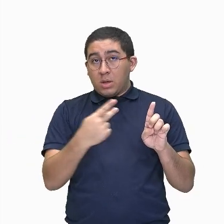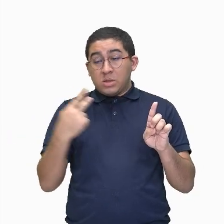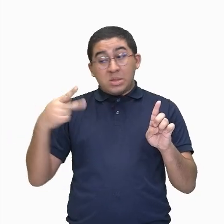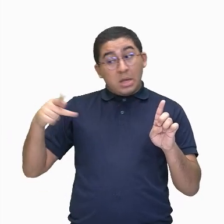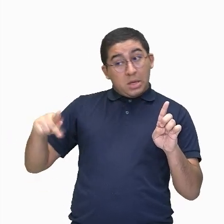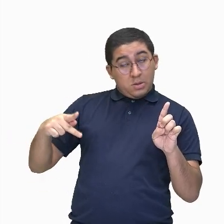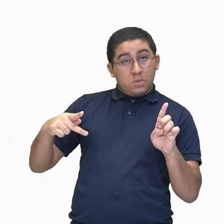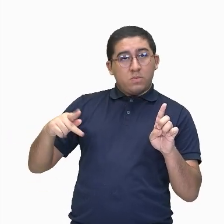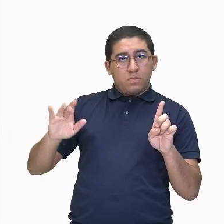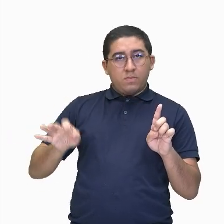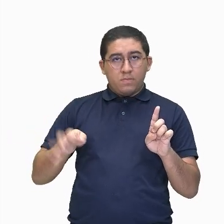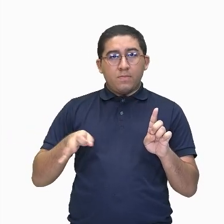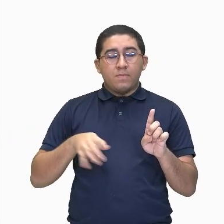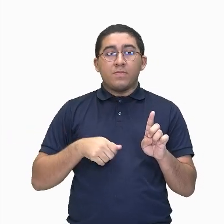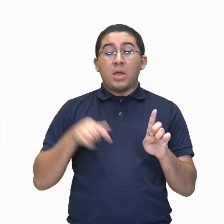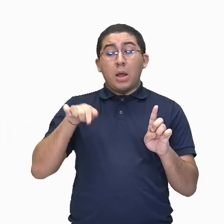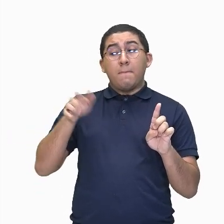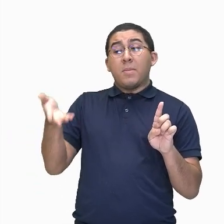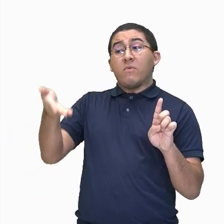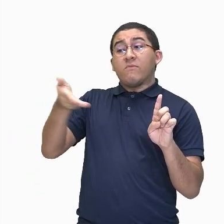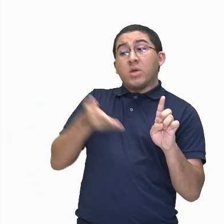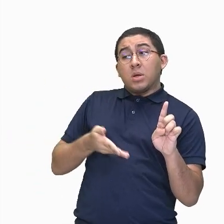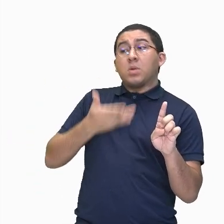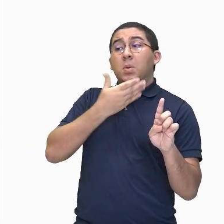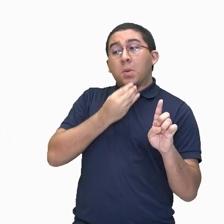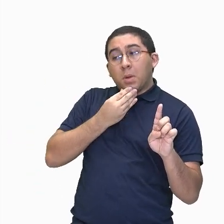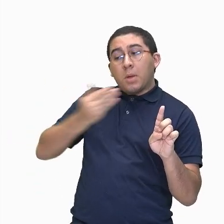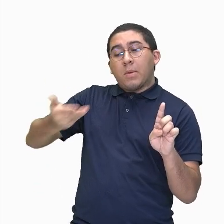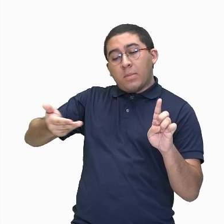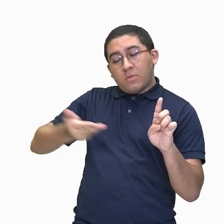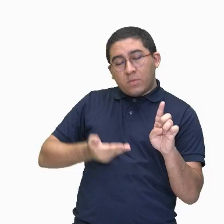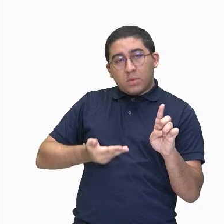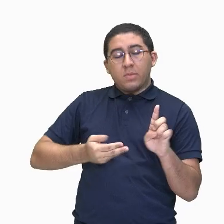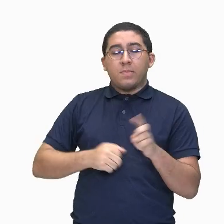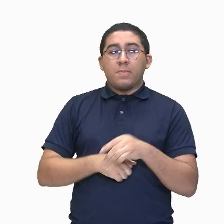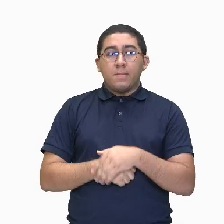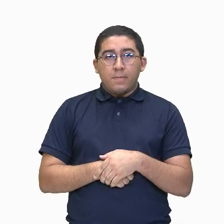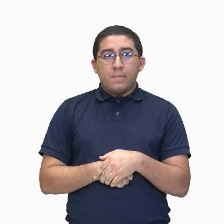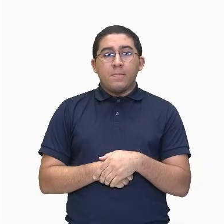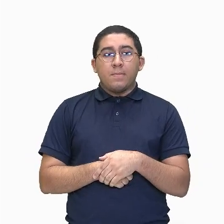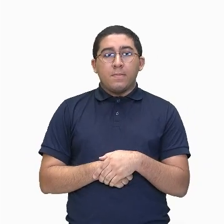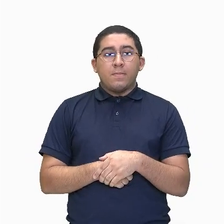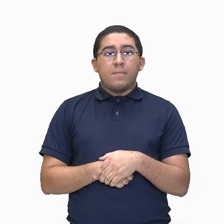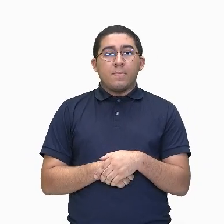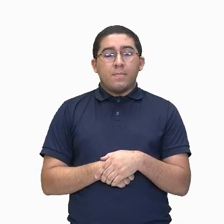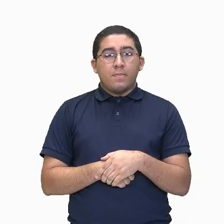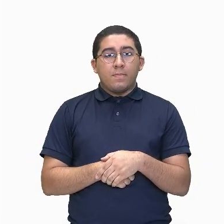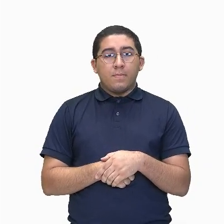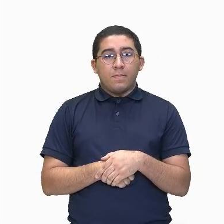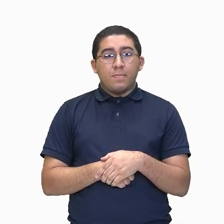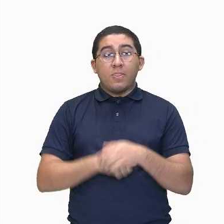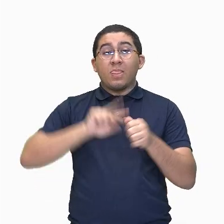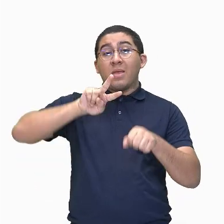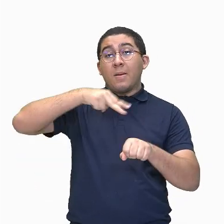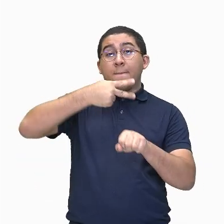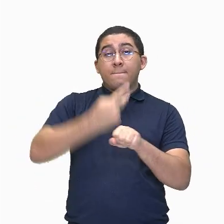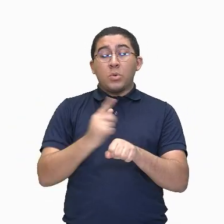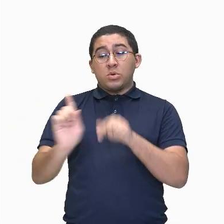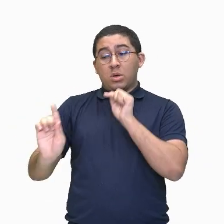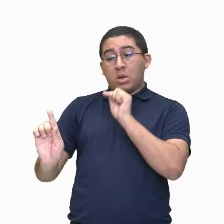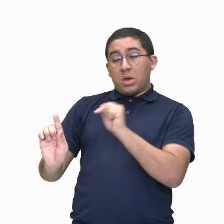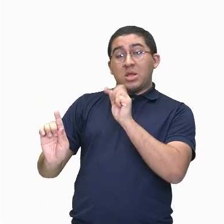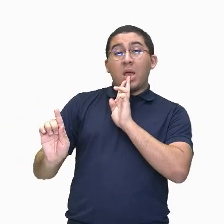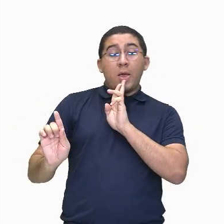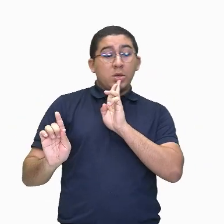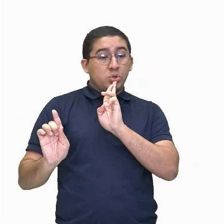diz: seja bem-vindo, senhor José, né, dá boas-vindas ao entrevistado. E, na sequência, o entrevistado, José,